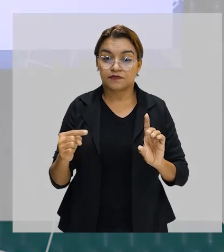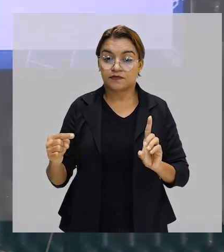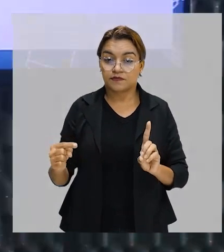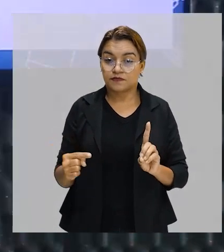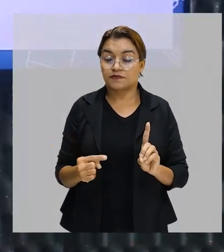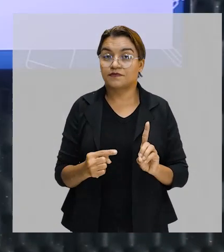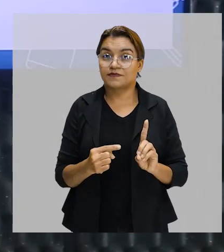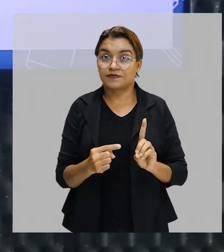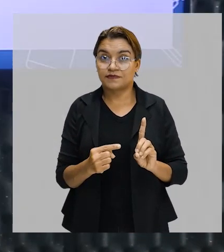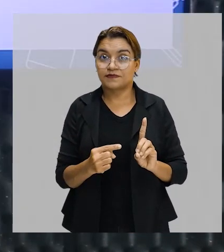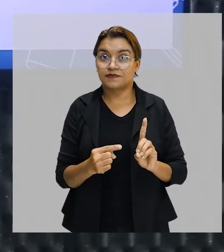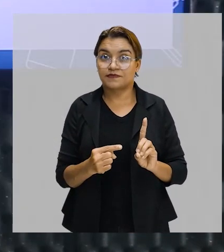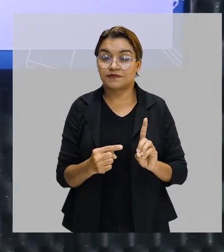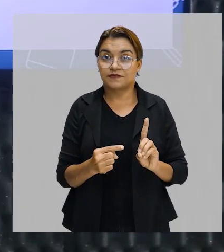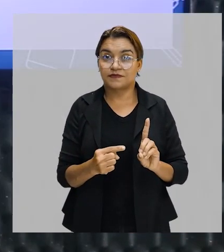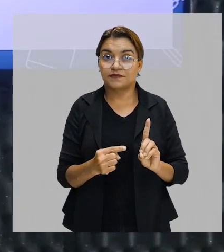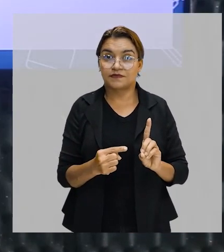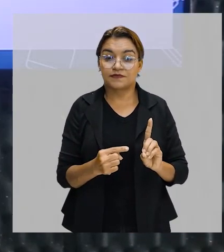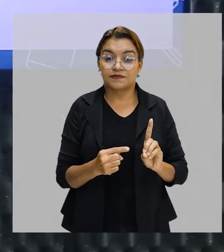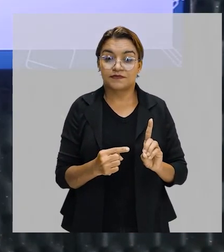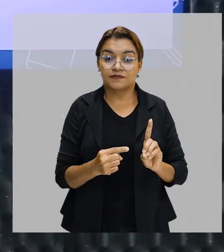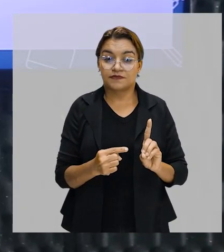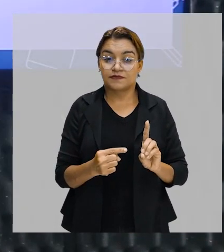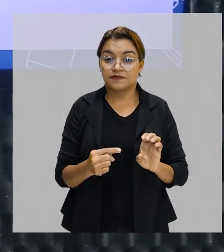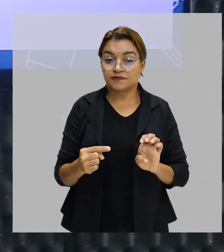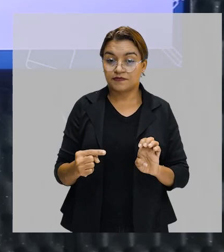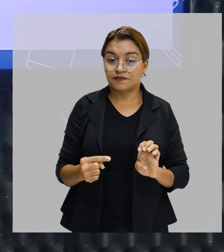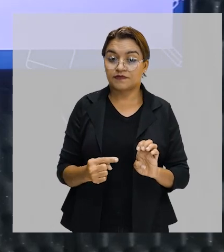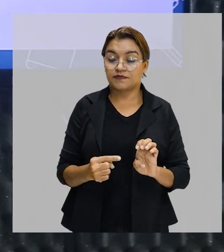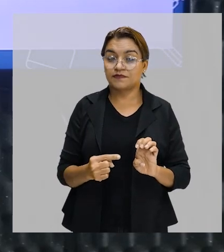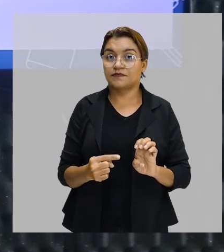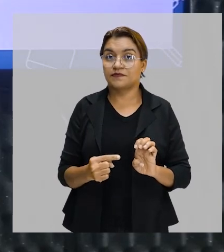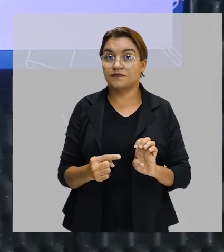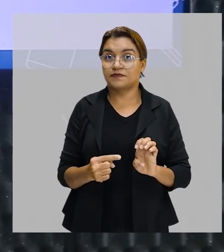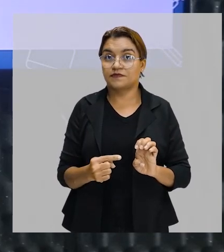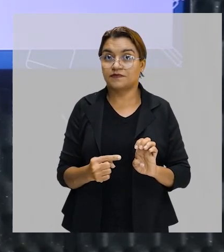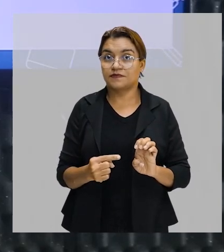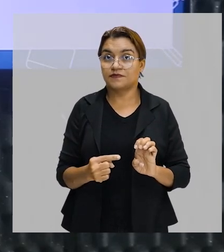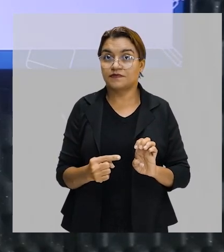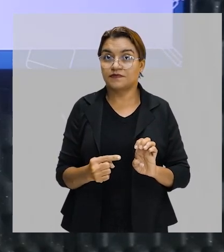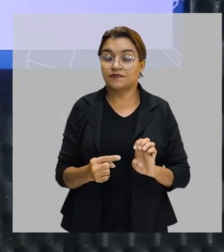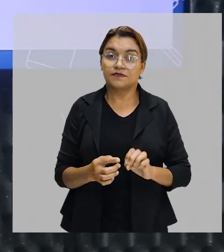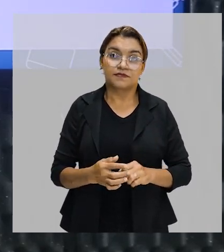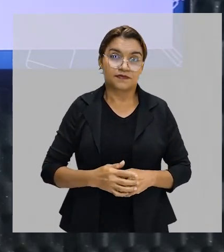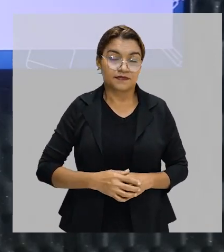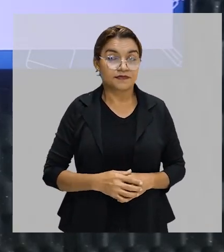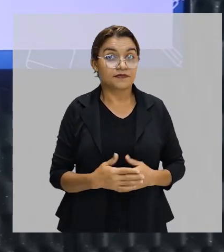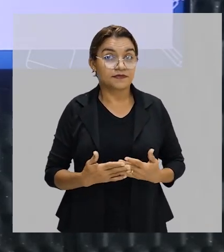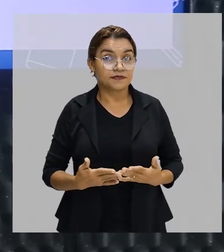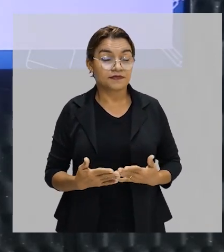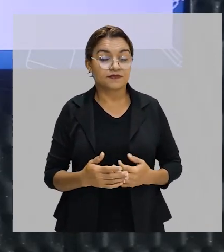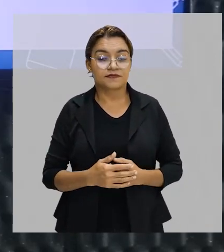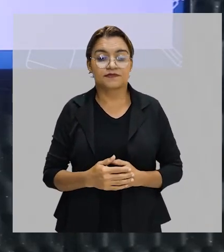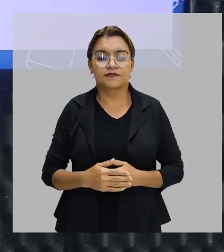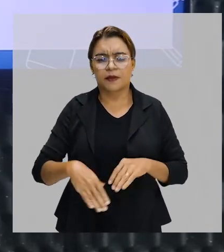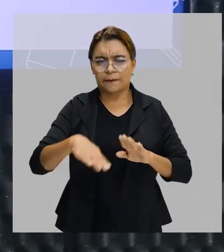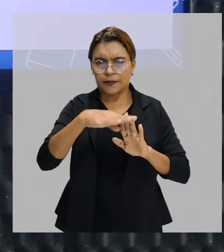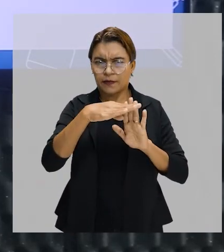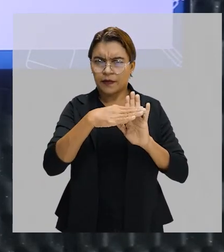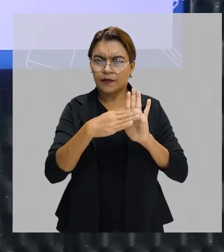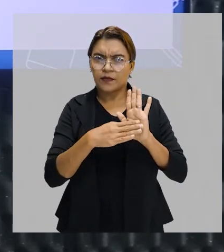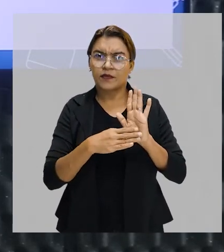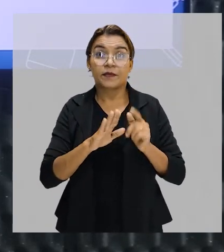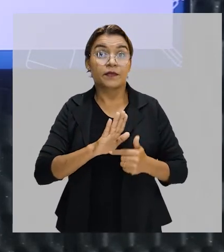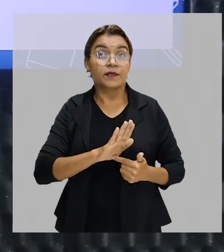político. Letra D, linguístico, político e militar. Letra E, cultura, industrial e político. Então, nessa sequência